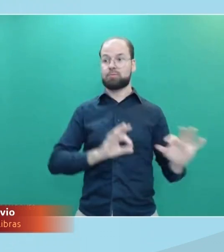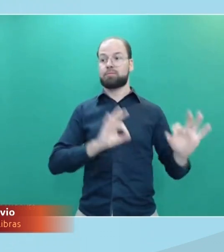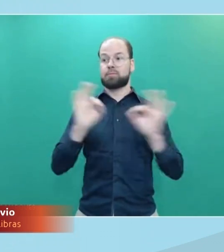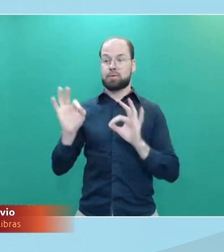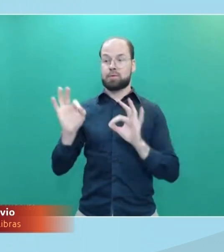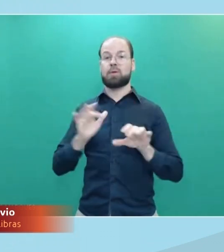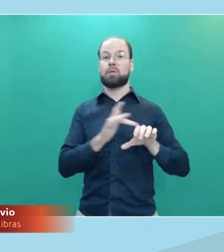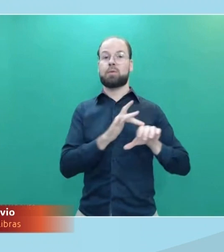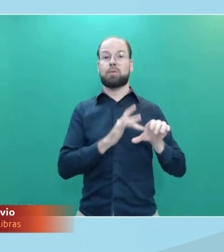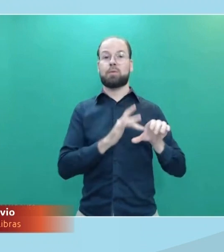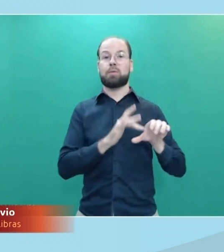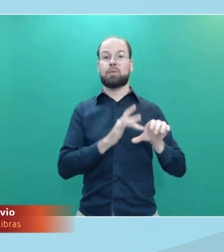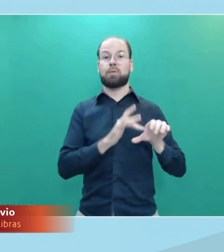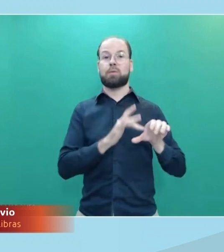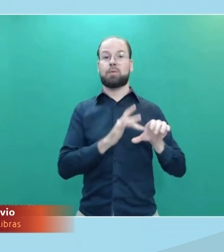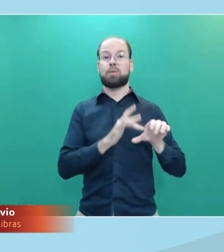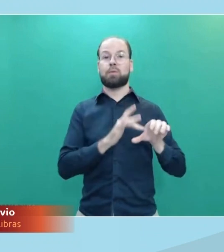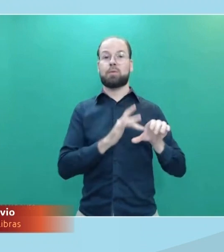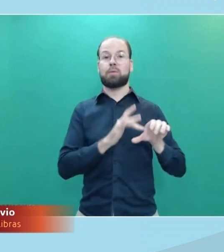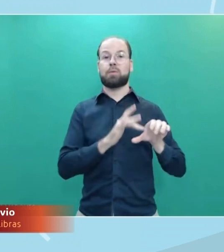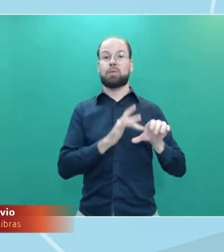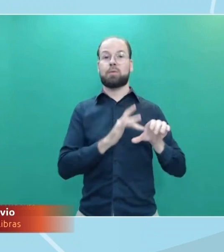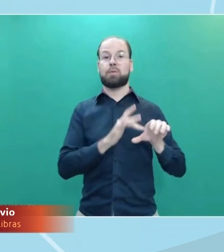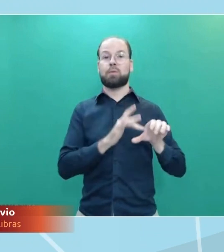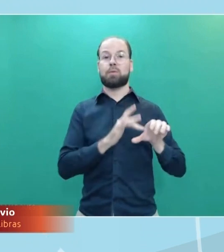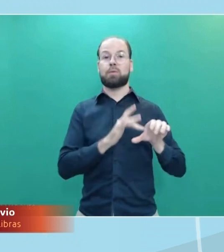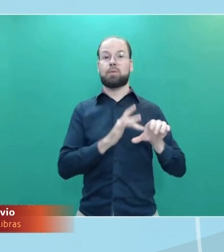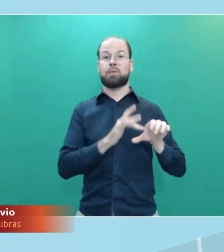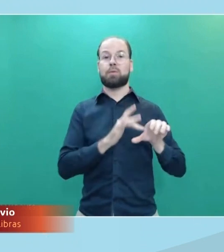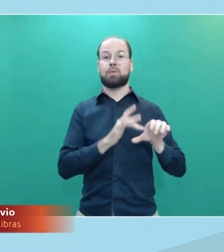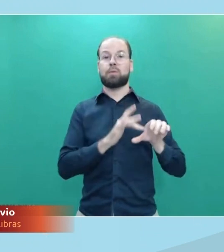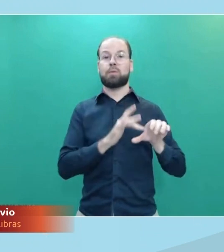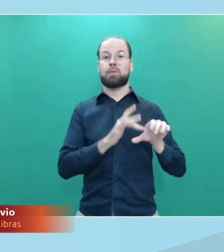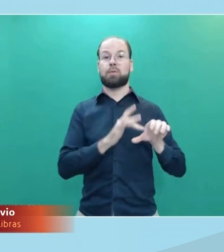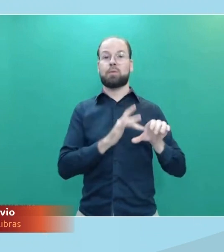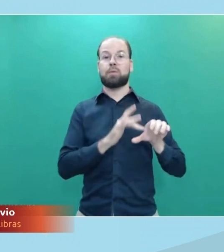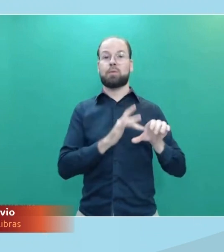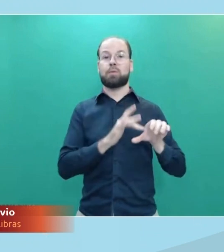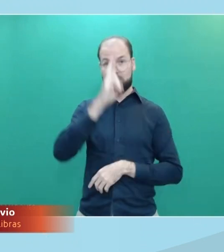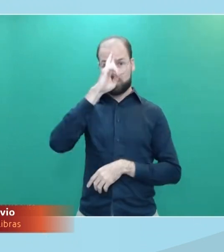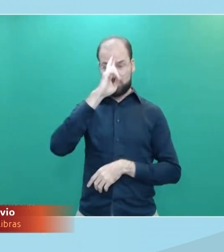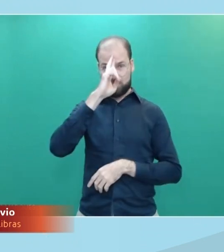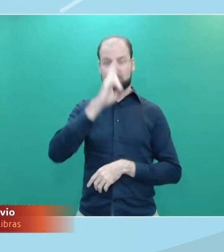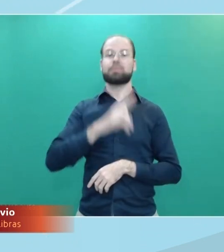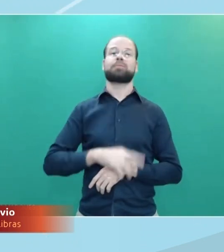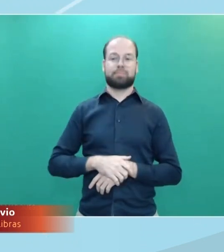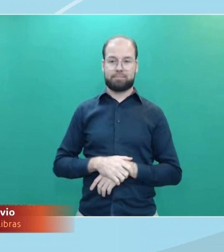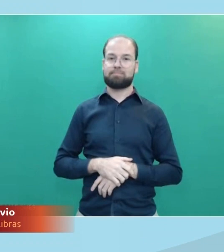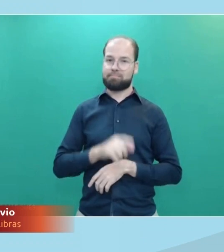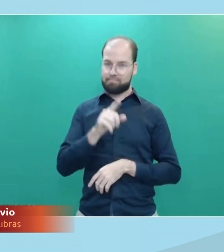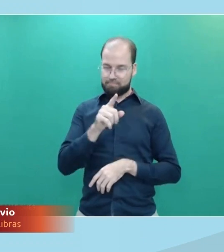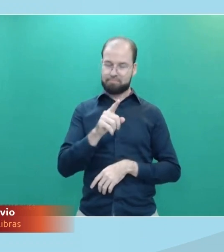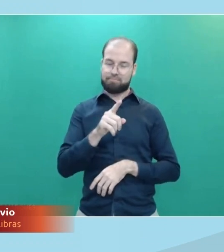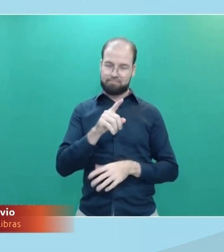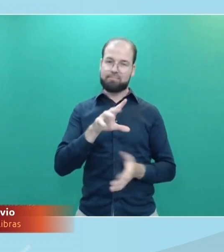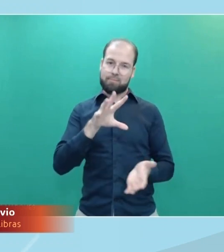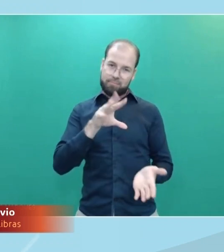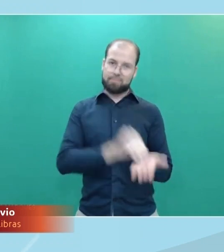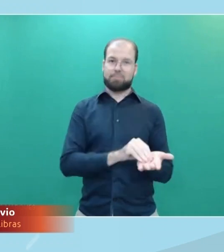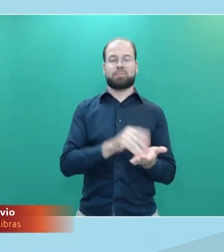ao vivo, de segunda a sexta-feira, ao meio-dia. Rápidas, mas então já anota aí na sua